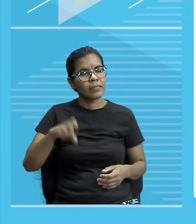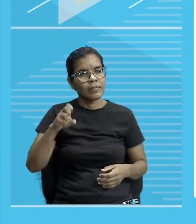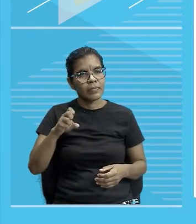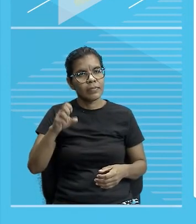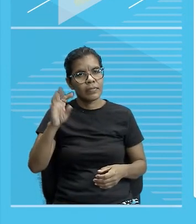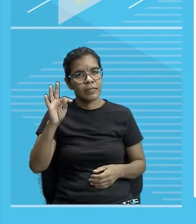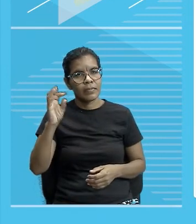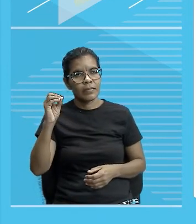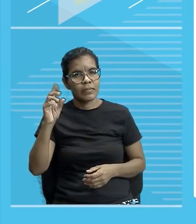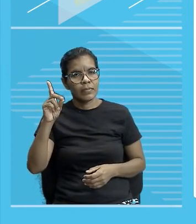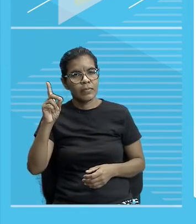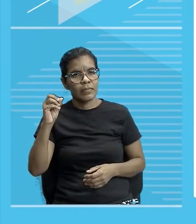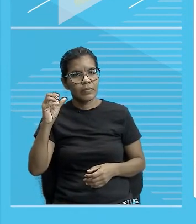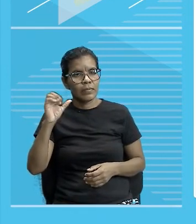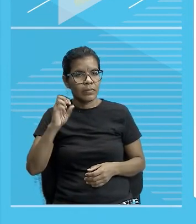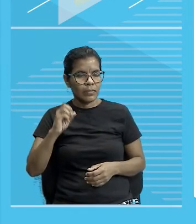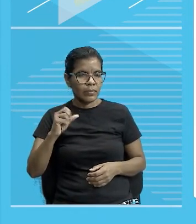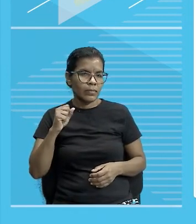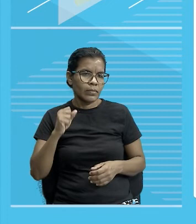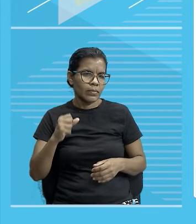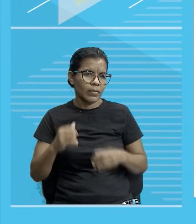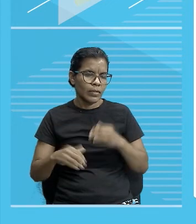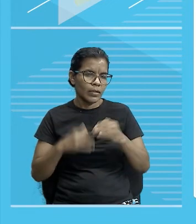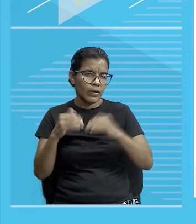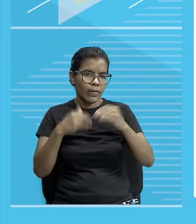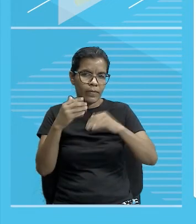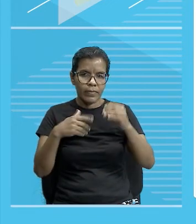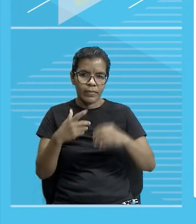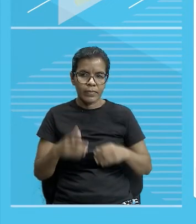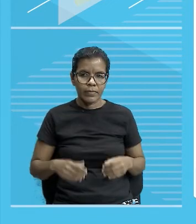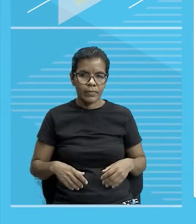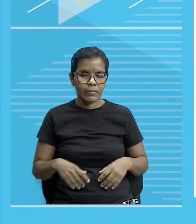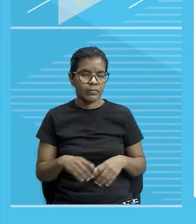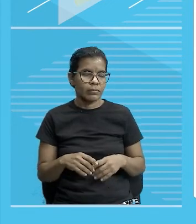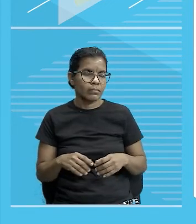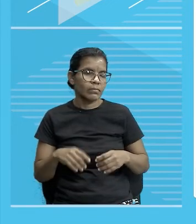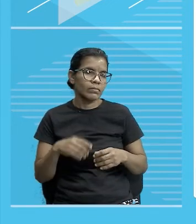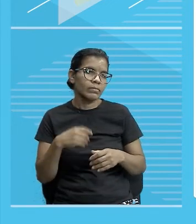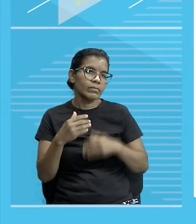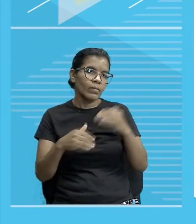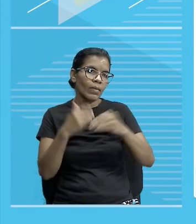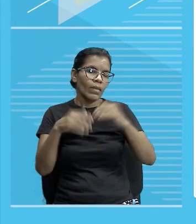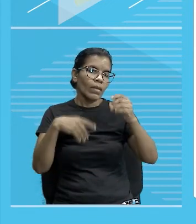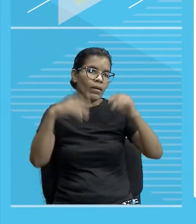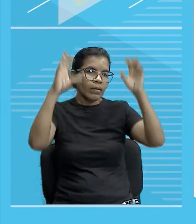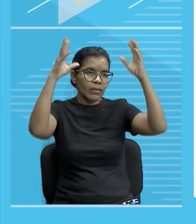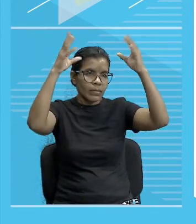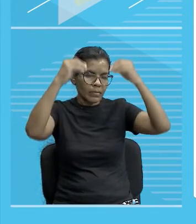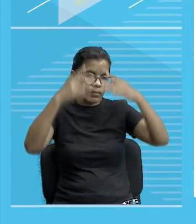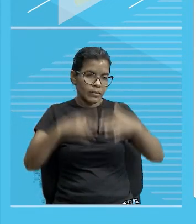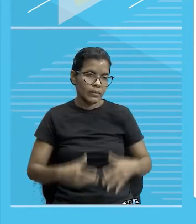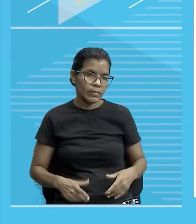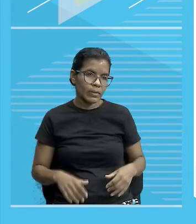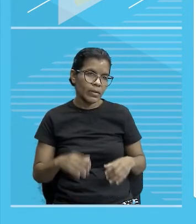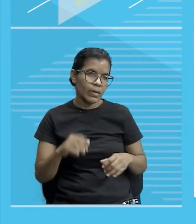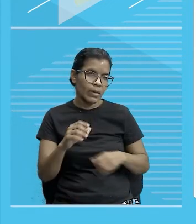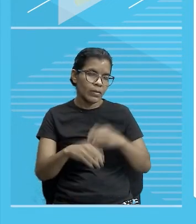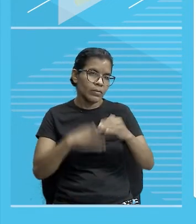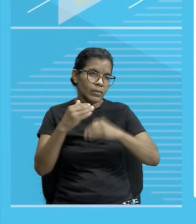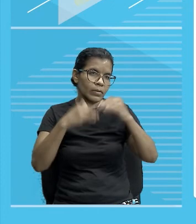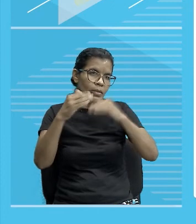eu vou descrever os processos executar passo a passo Ó gente esse aqui é o processo passo a passo